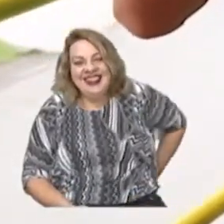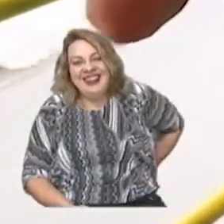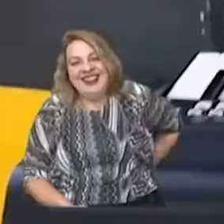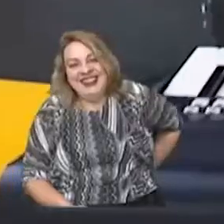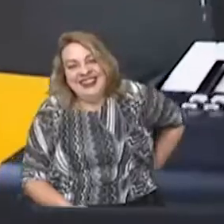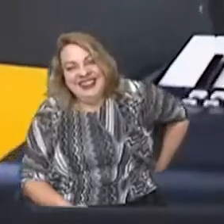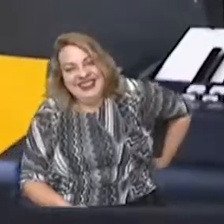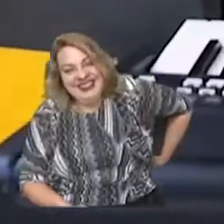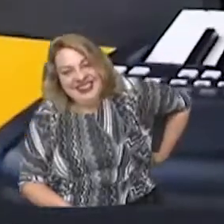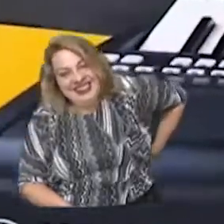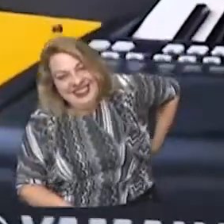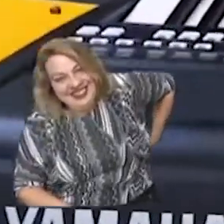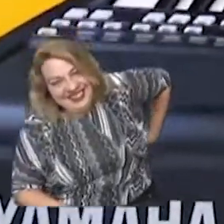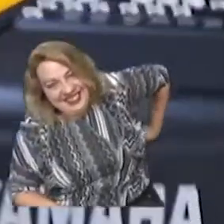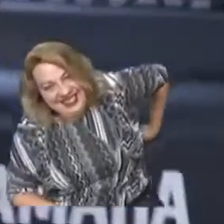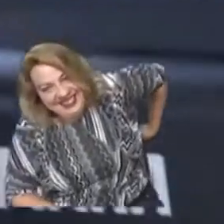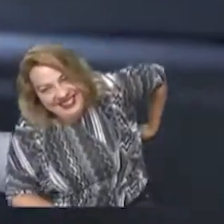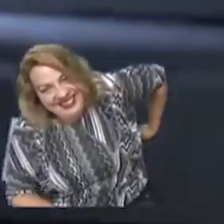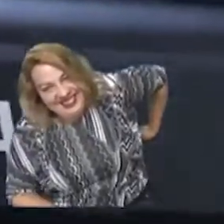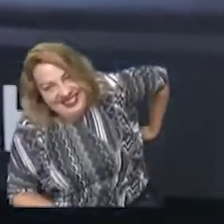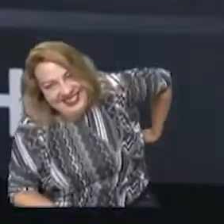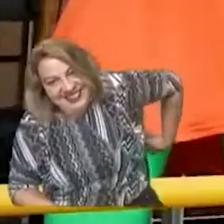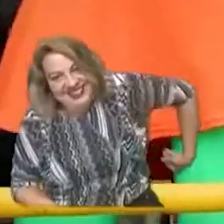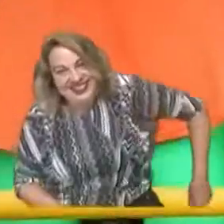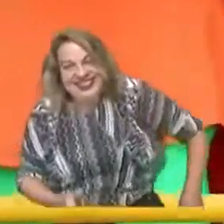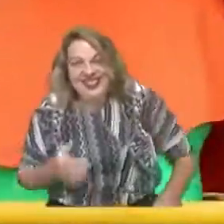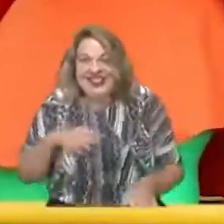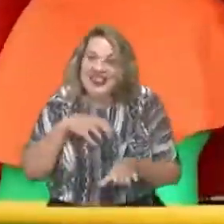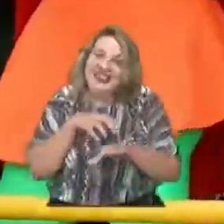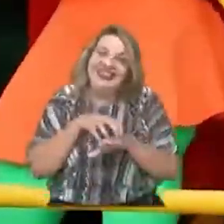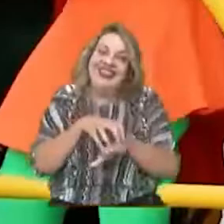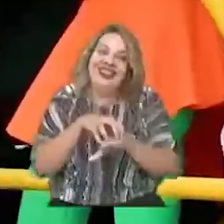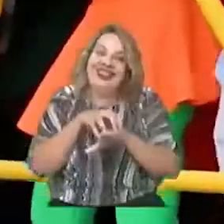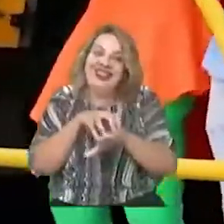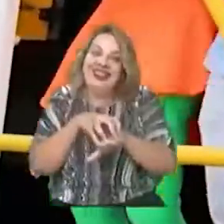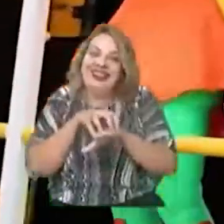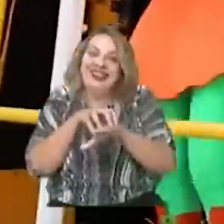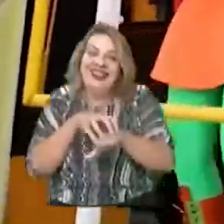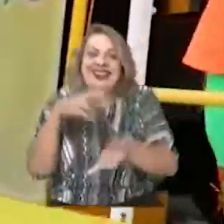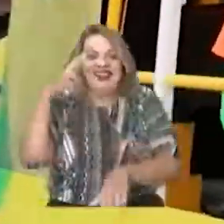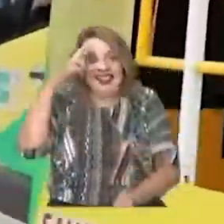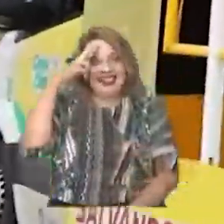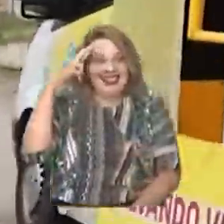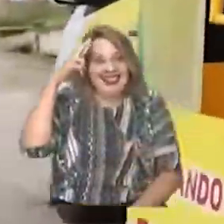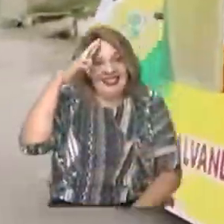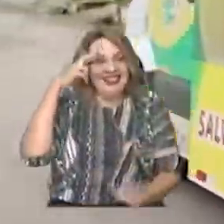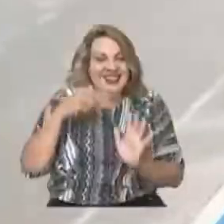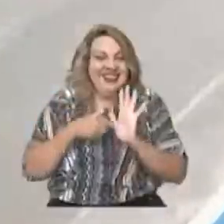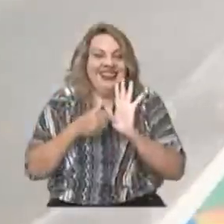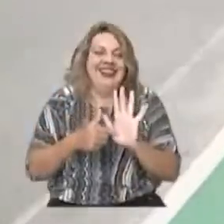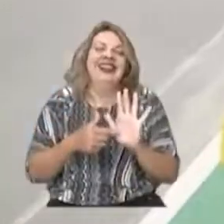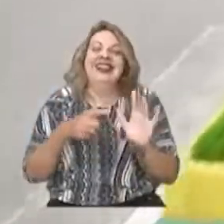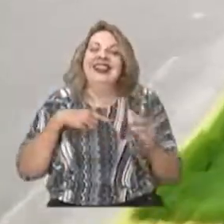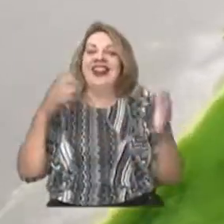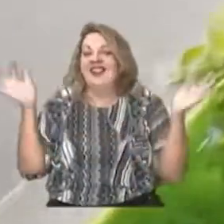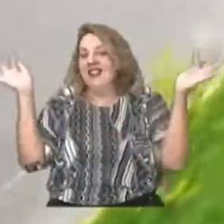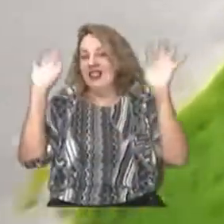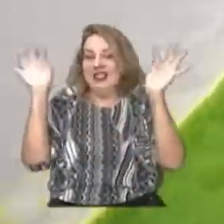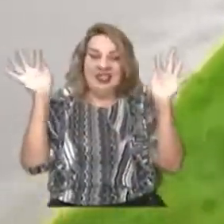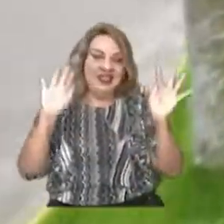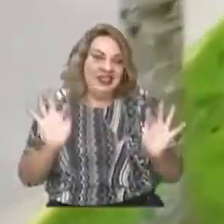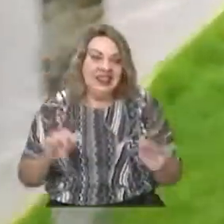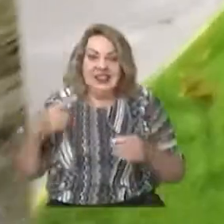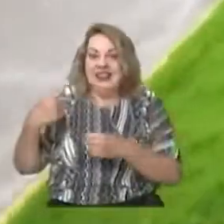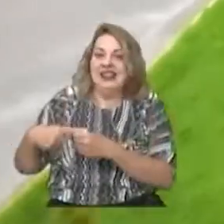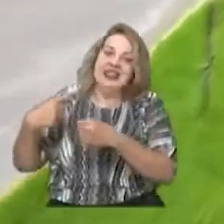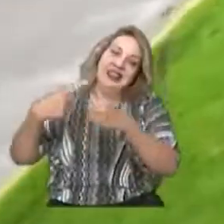o trio elétrico mais animado do estado de Sergipe? Teve sim, Rogerinho, levando muita alegria pelas ruas da cidade